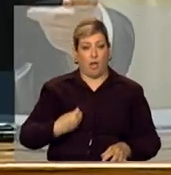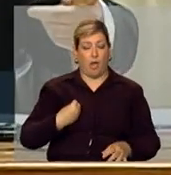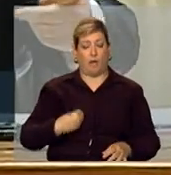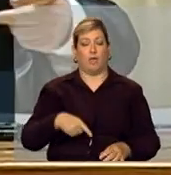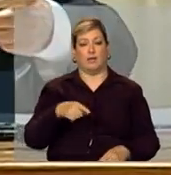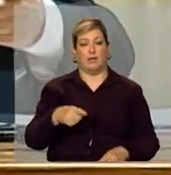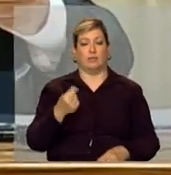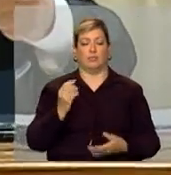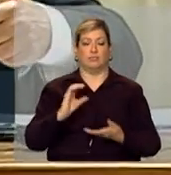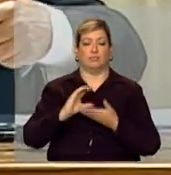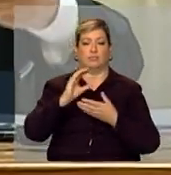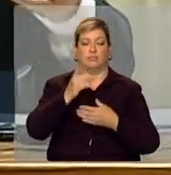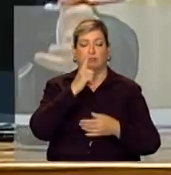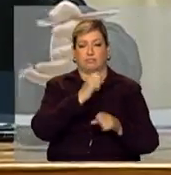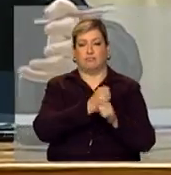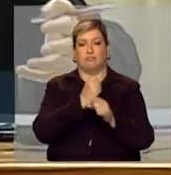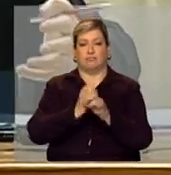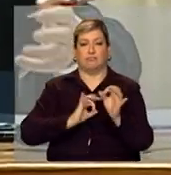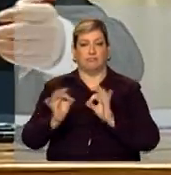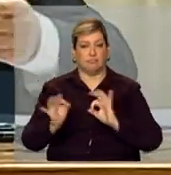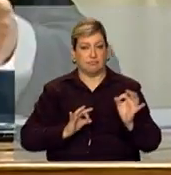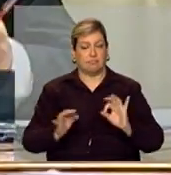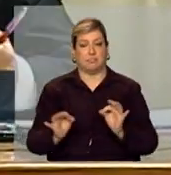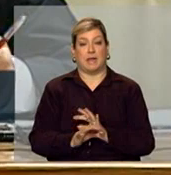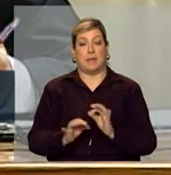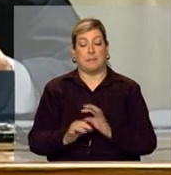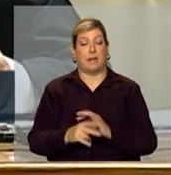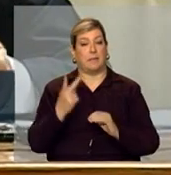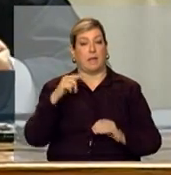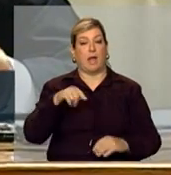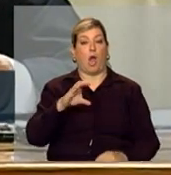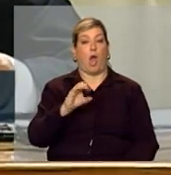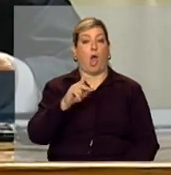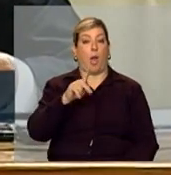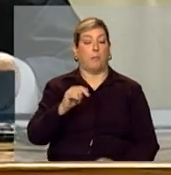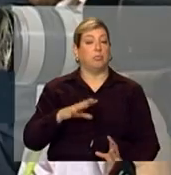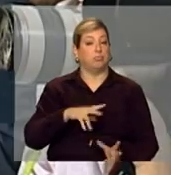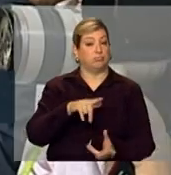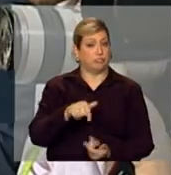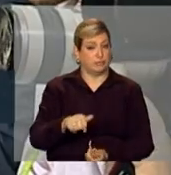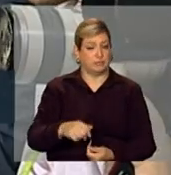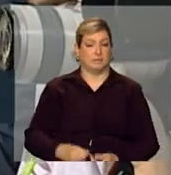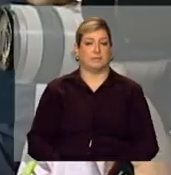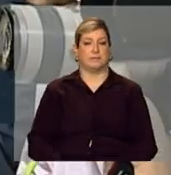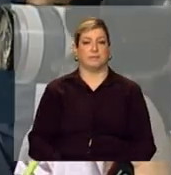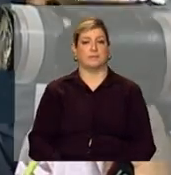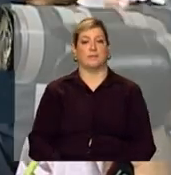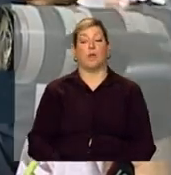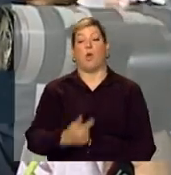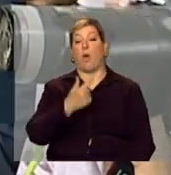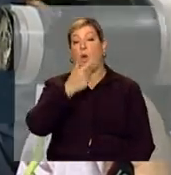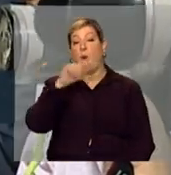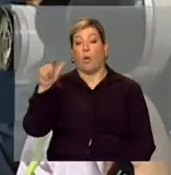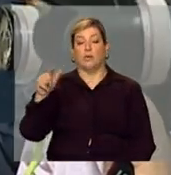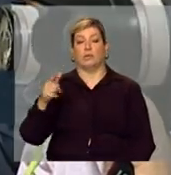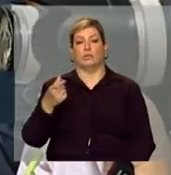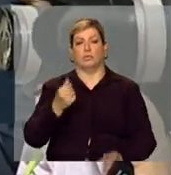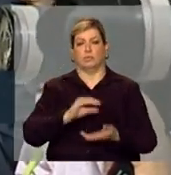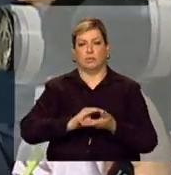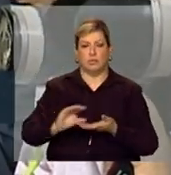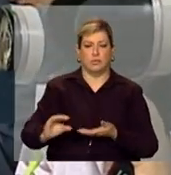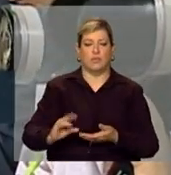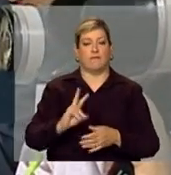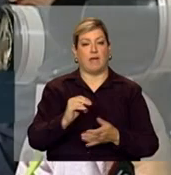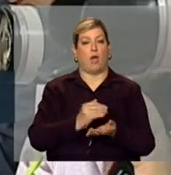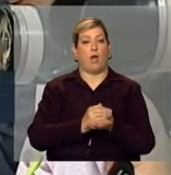né E eles estarão preparados para a Copa do Mundo eh outros investimentos começarão